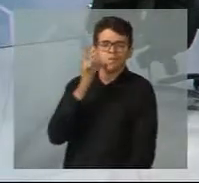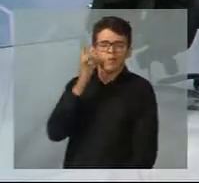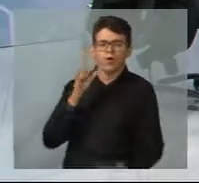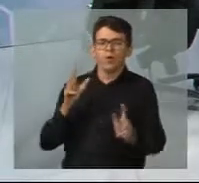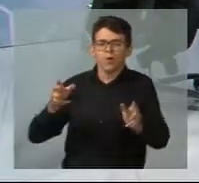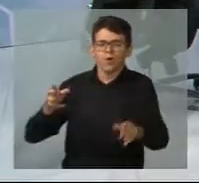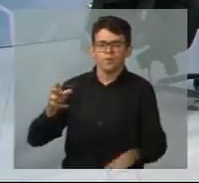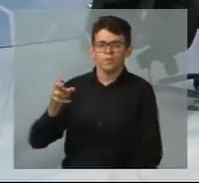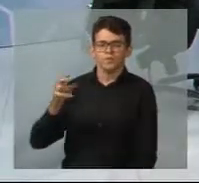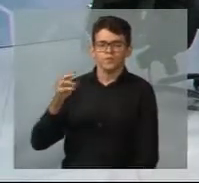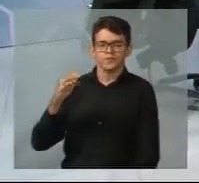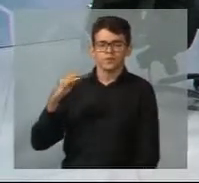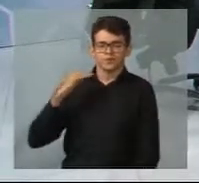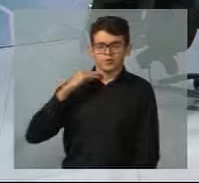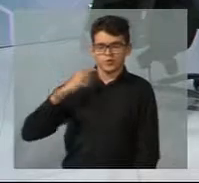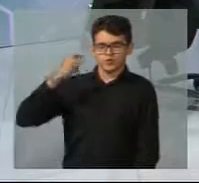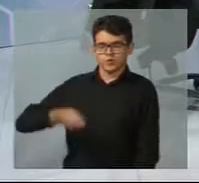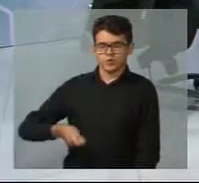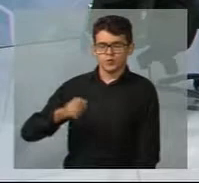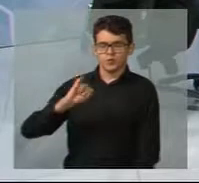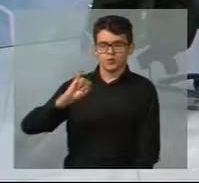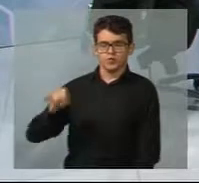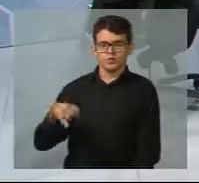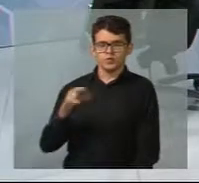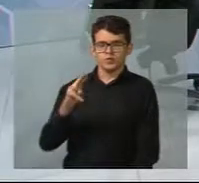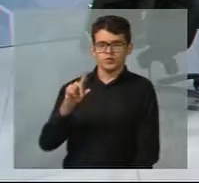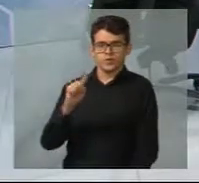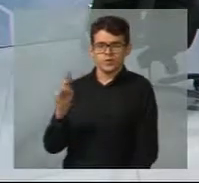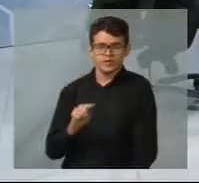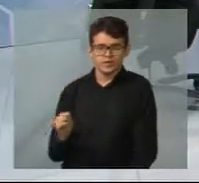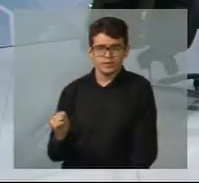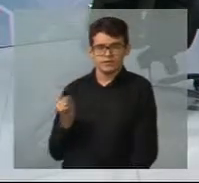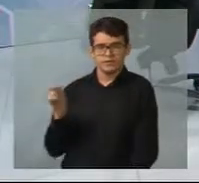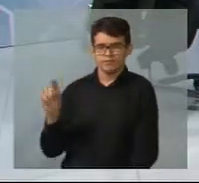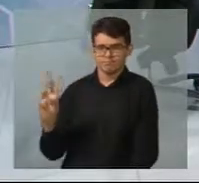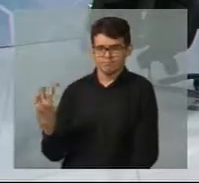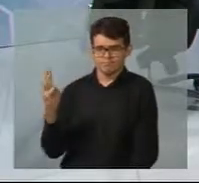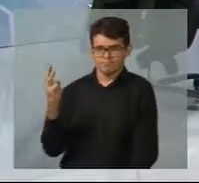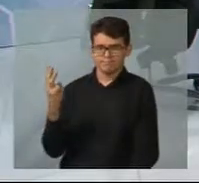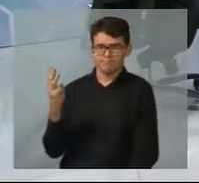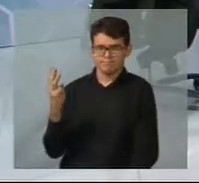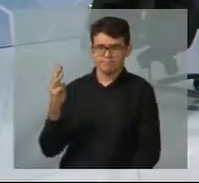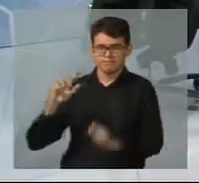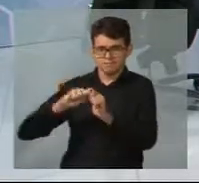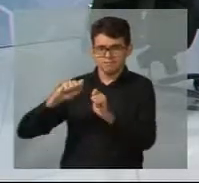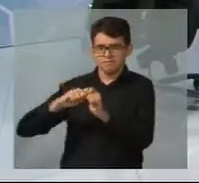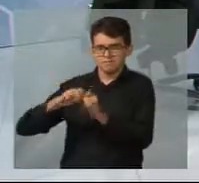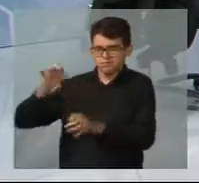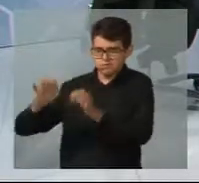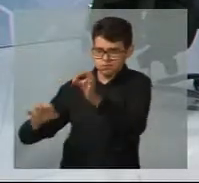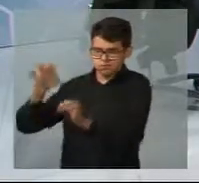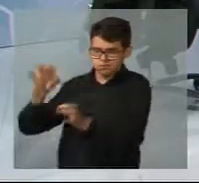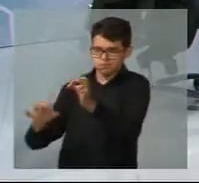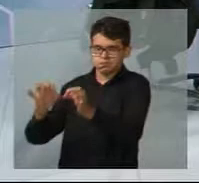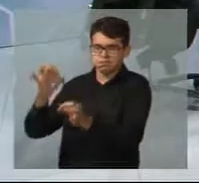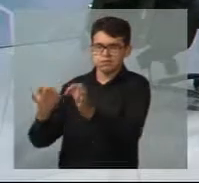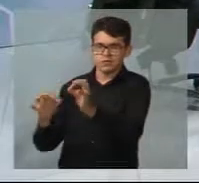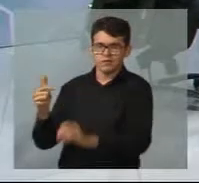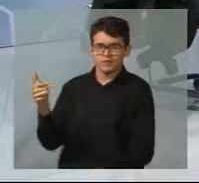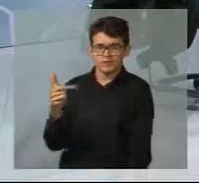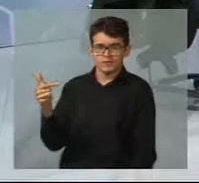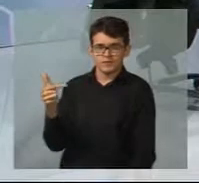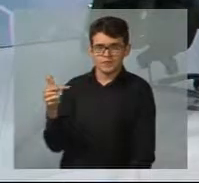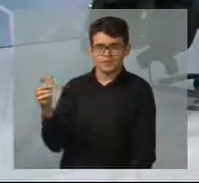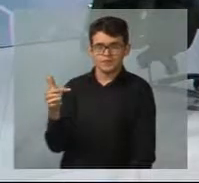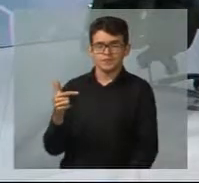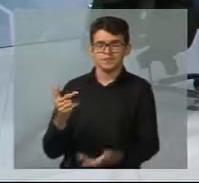juízes. E desembargador é um juiz. Juiz é quem julga. Para marcar uma diferença. Na verdade, são juízes. Então, até os ministros do Supremo são juízes.